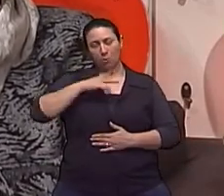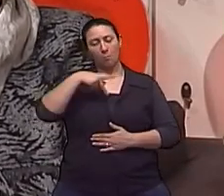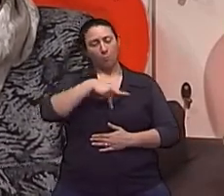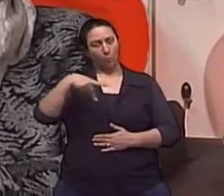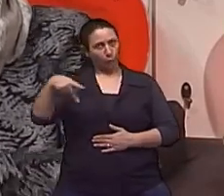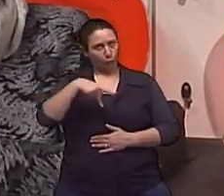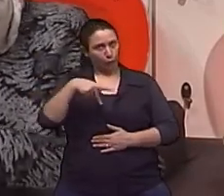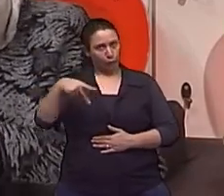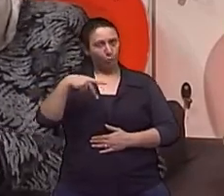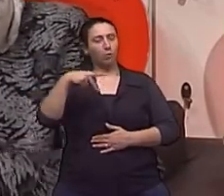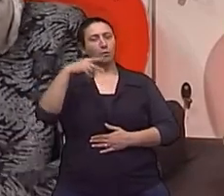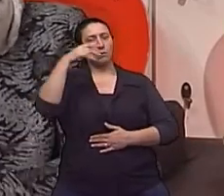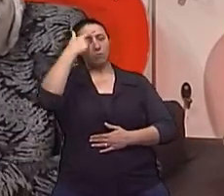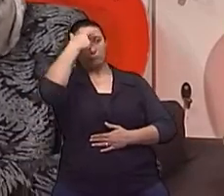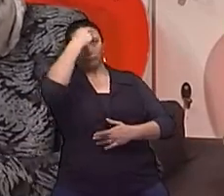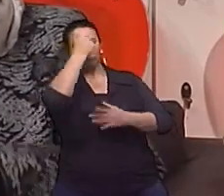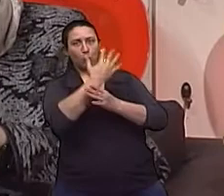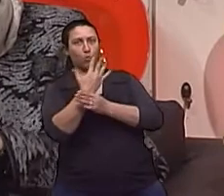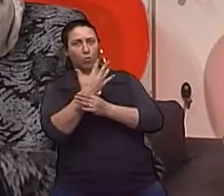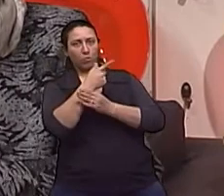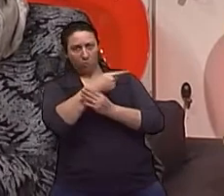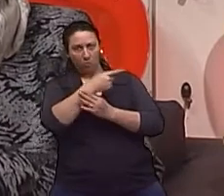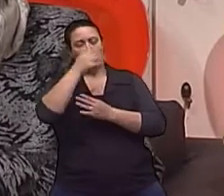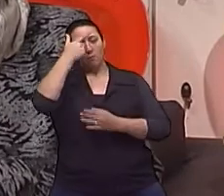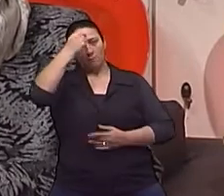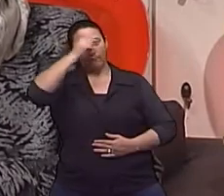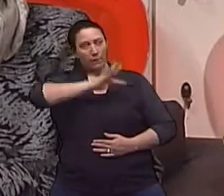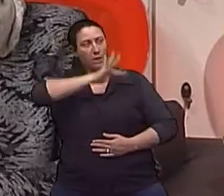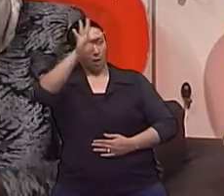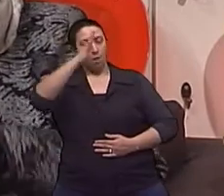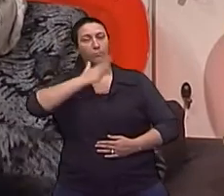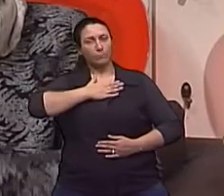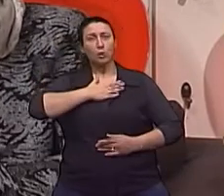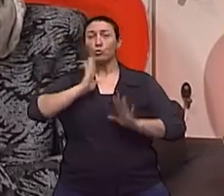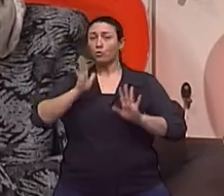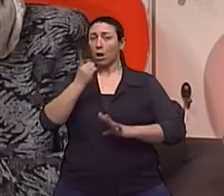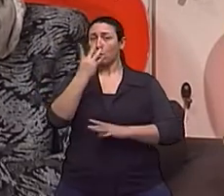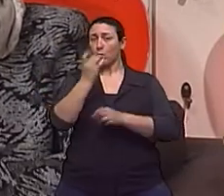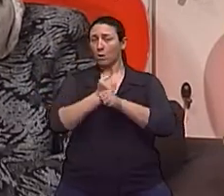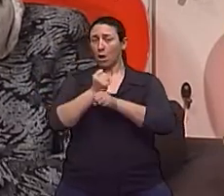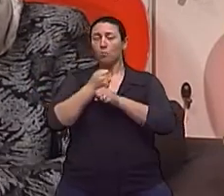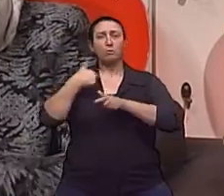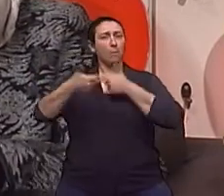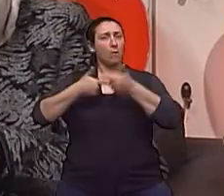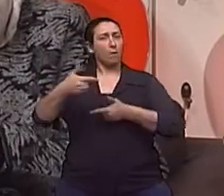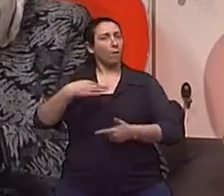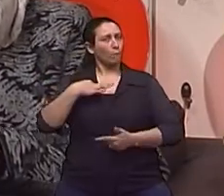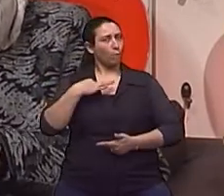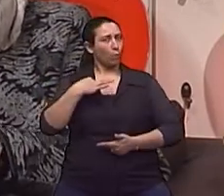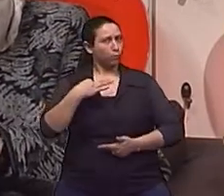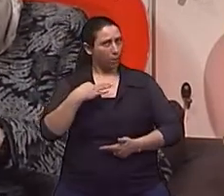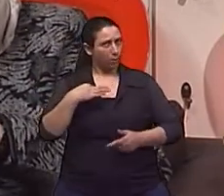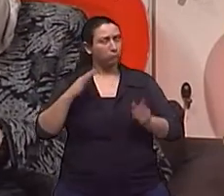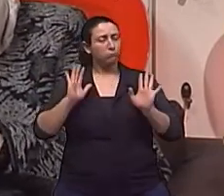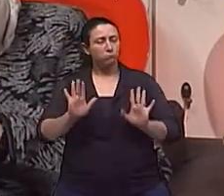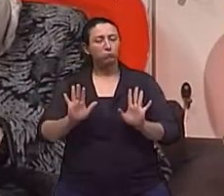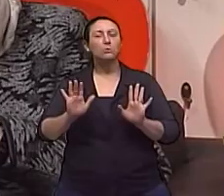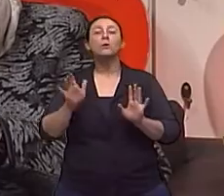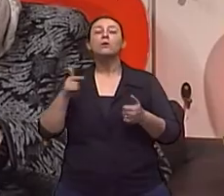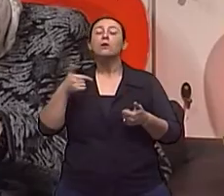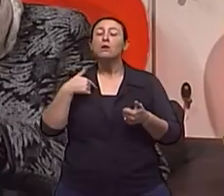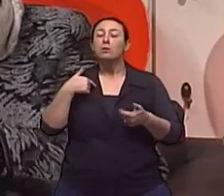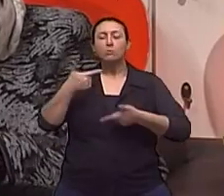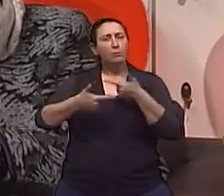Universidade Federal do Rio Grande do Sul e já há 14 anos trabalho como voluntária e o que que nós pesquisamos nós precisamos O